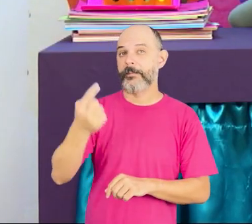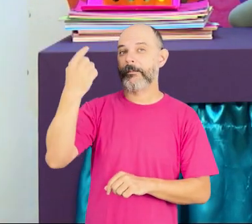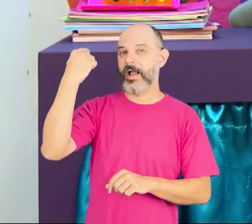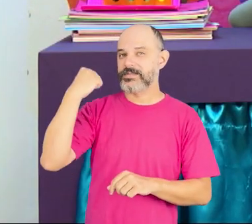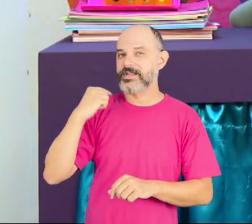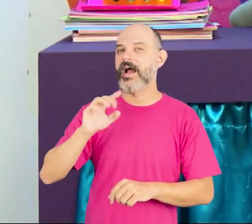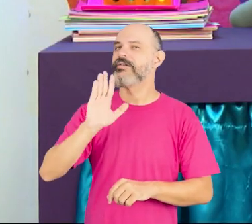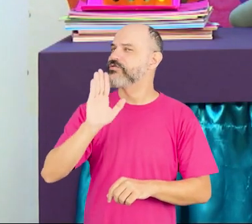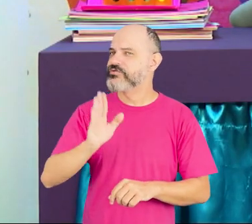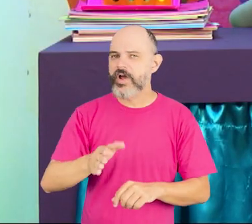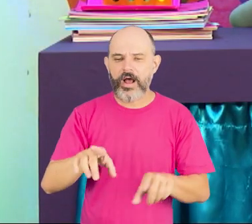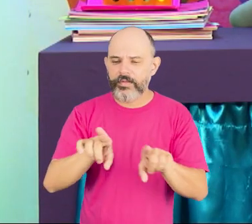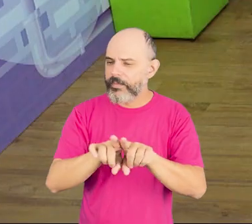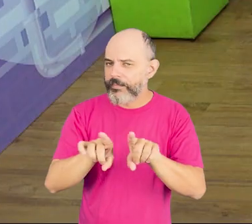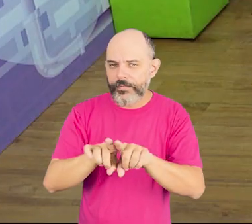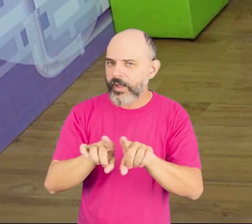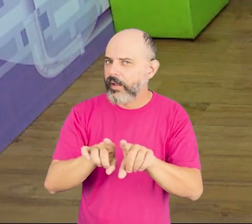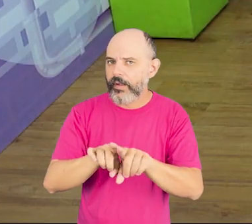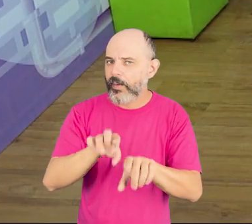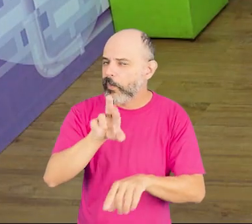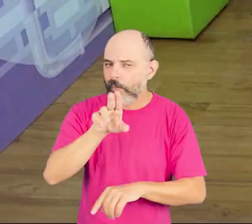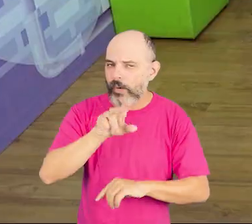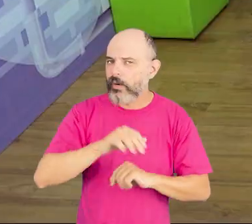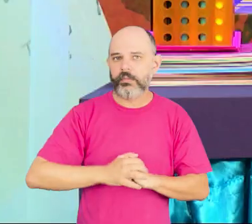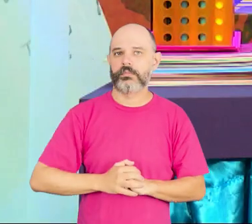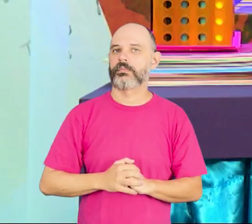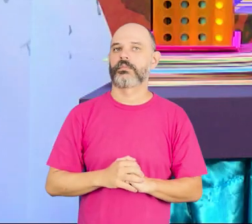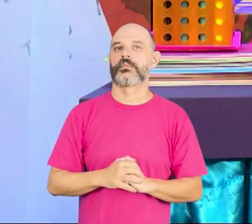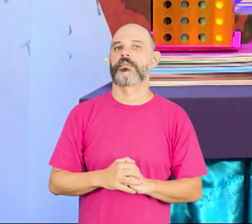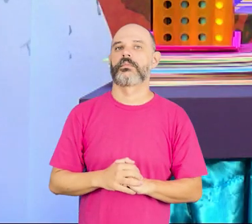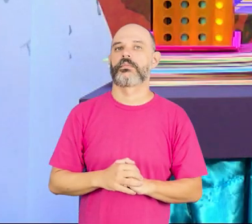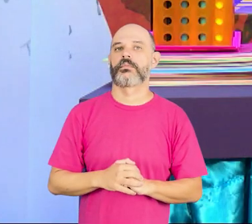Você já foi assim, Léo.